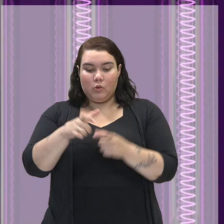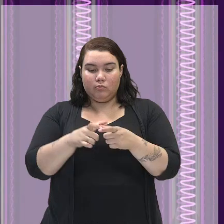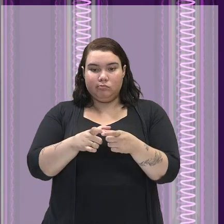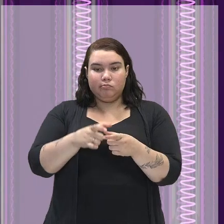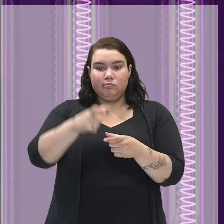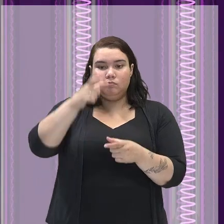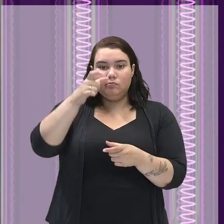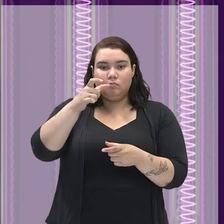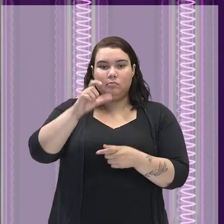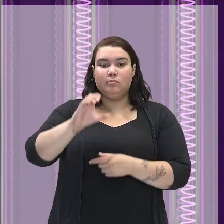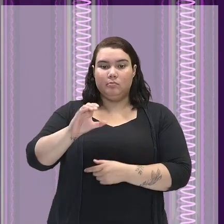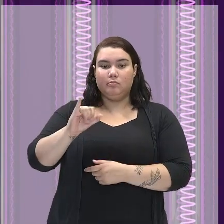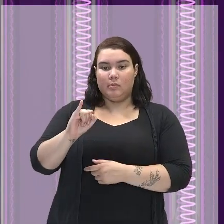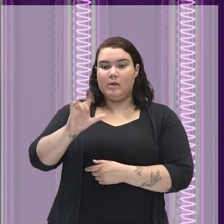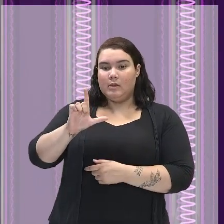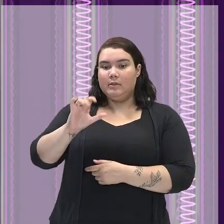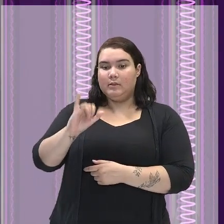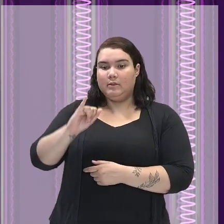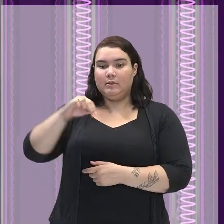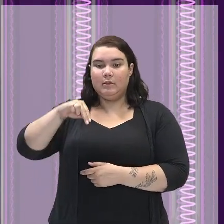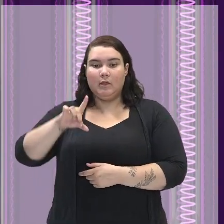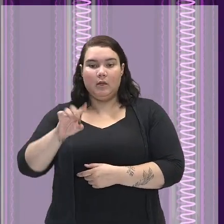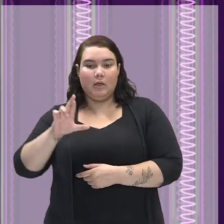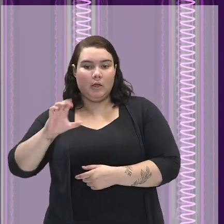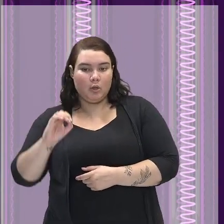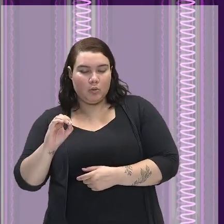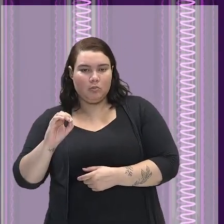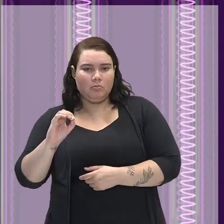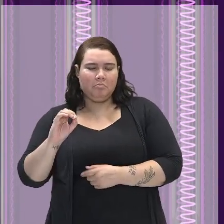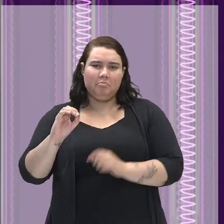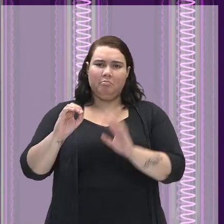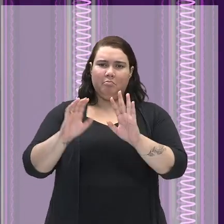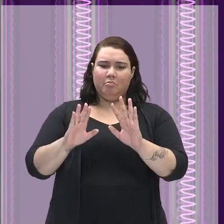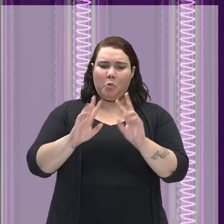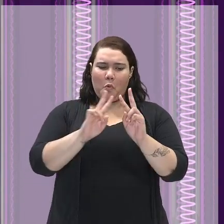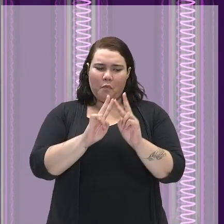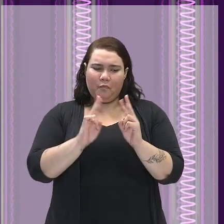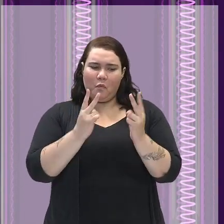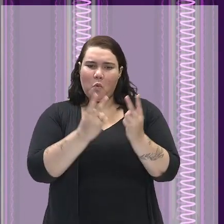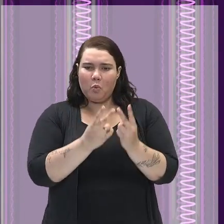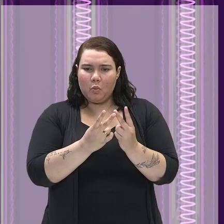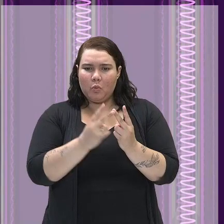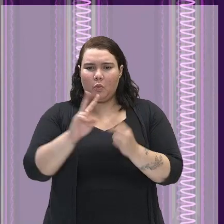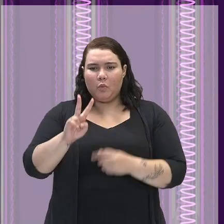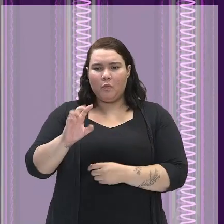ora, você já se perguntou o que é o volume?